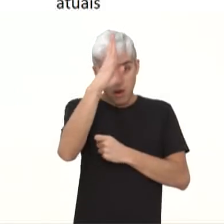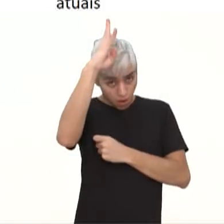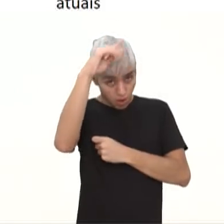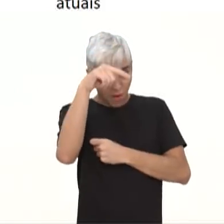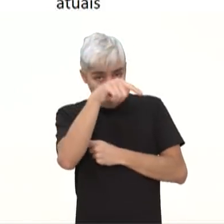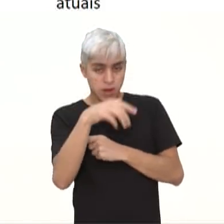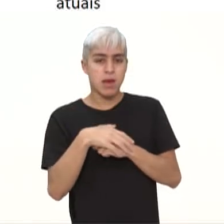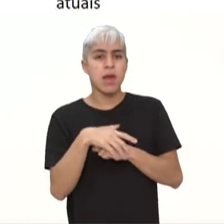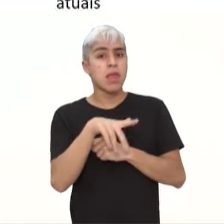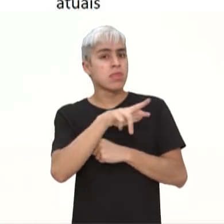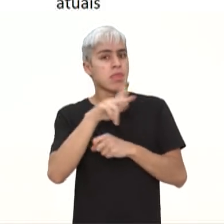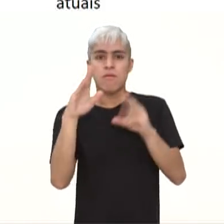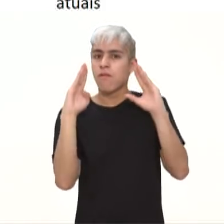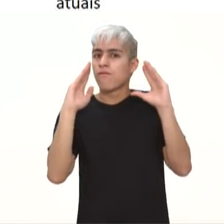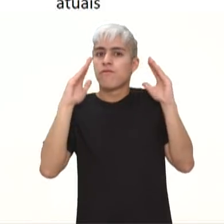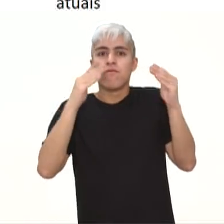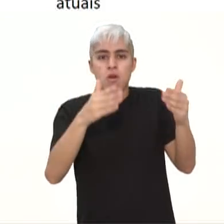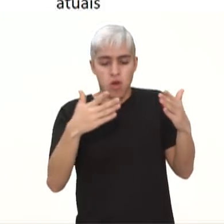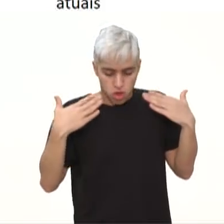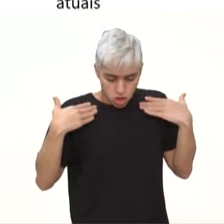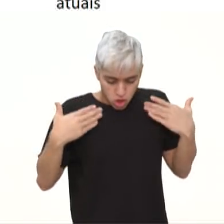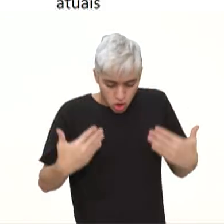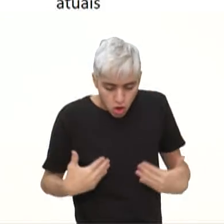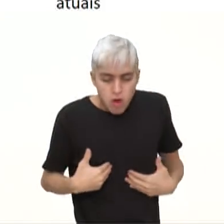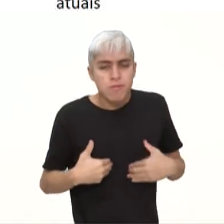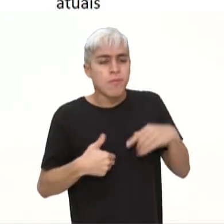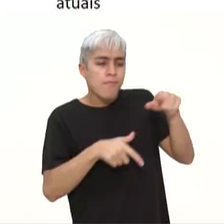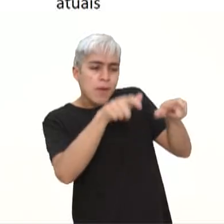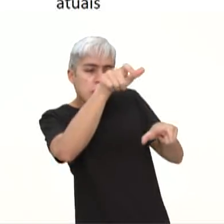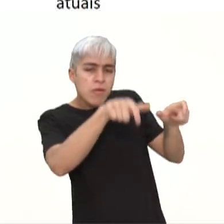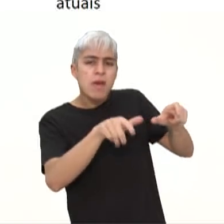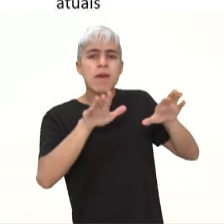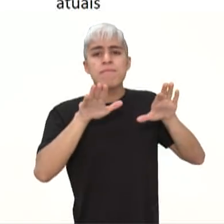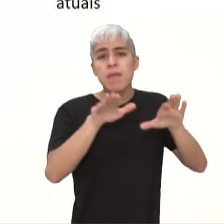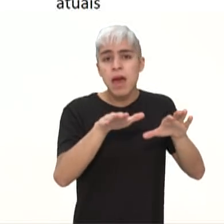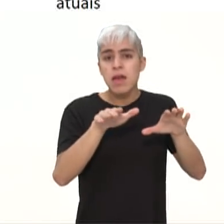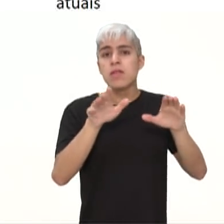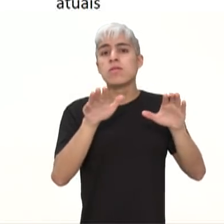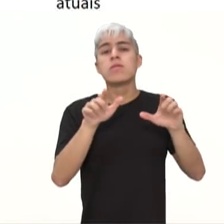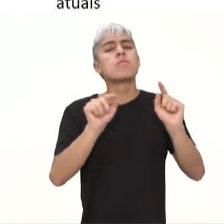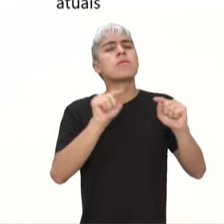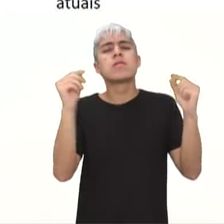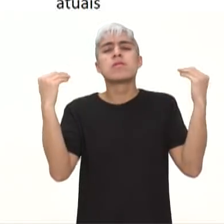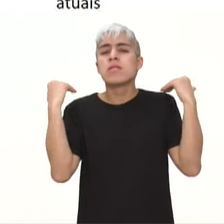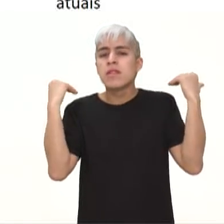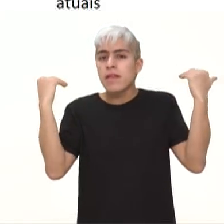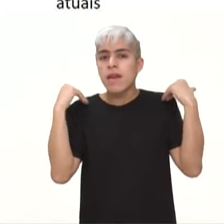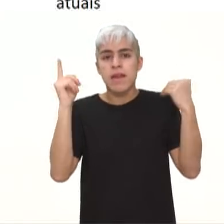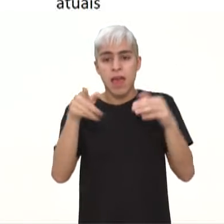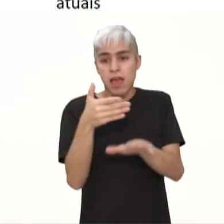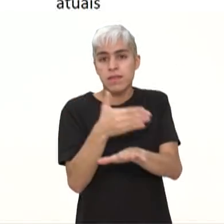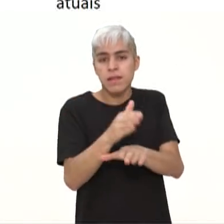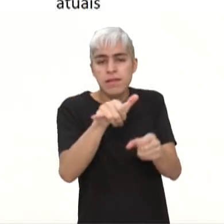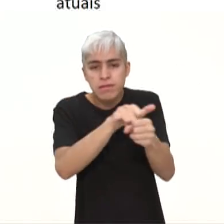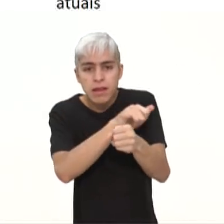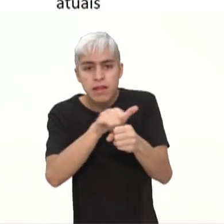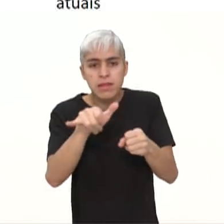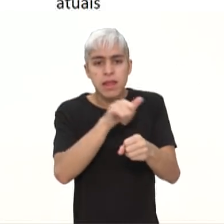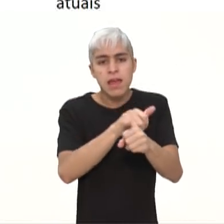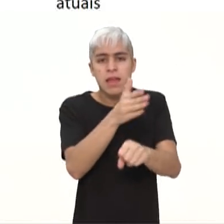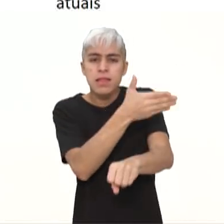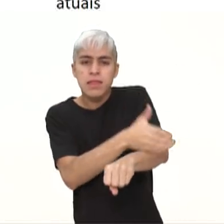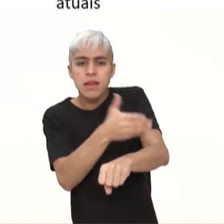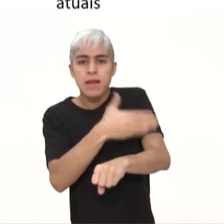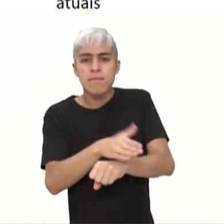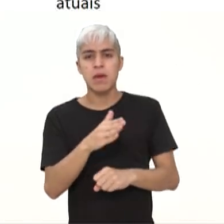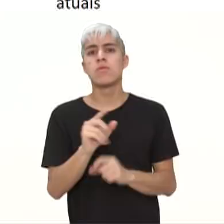mais relacionado ao corpo do indivíduo, e sim para fins única e exclusivamente de treinamento militar. Então, nesse